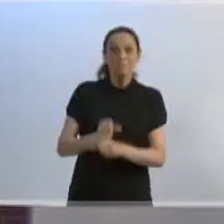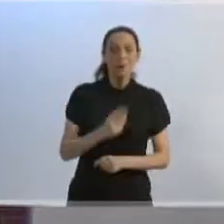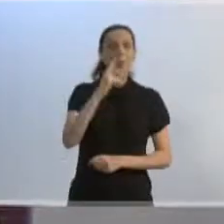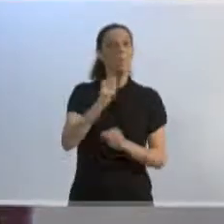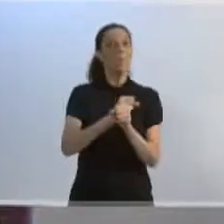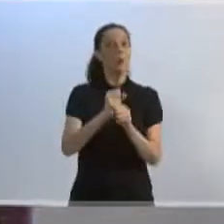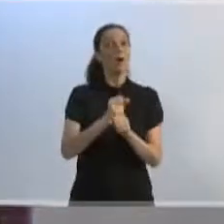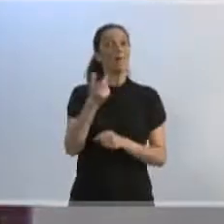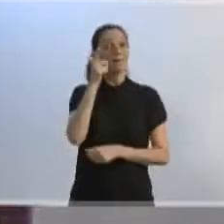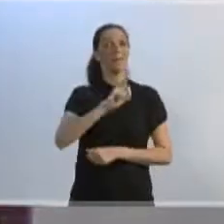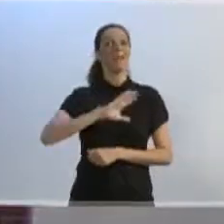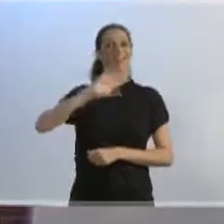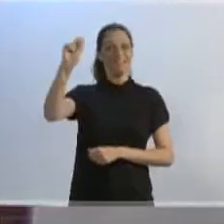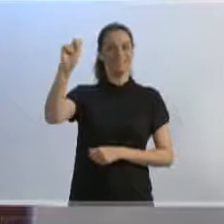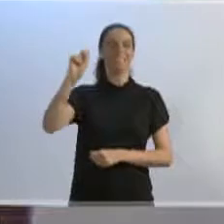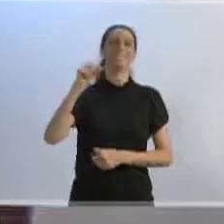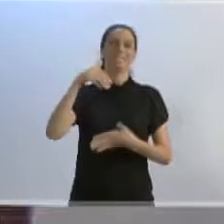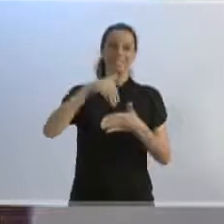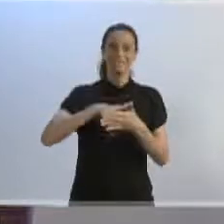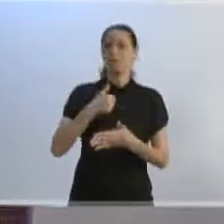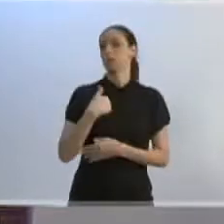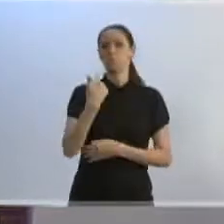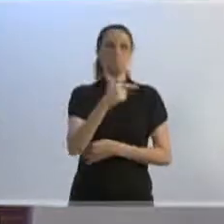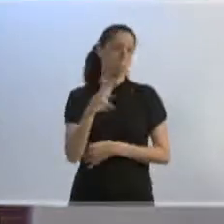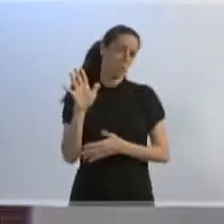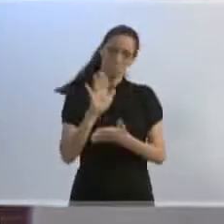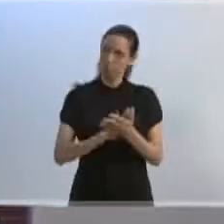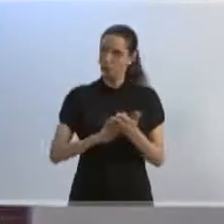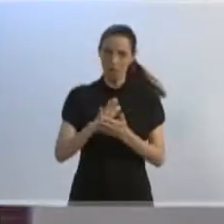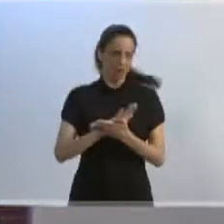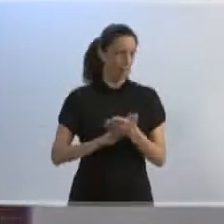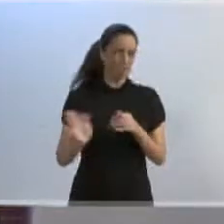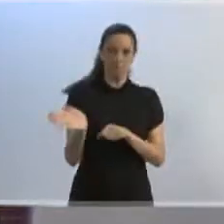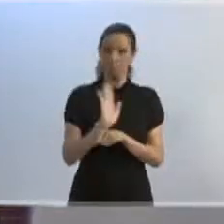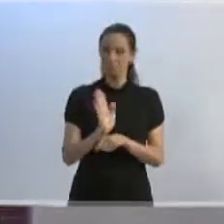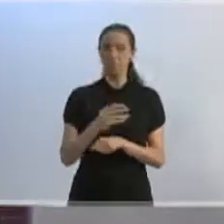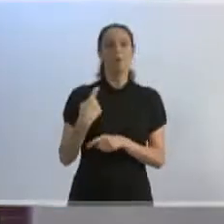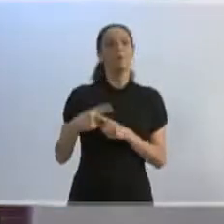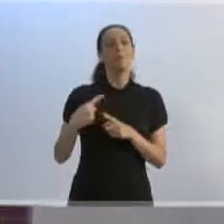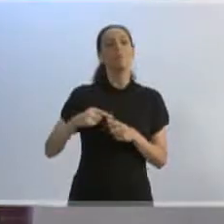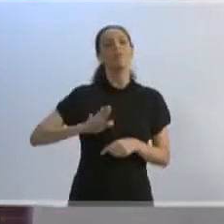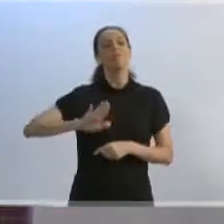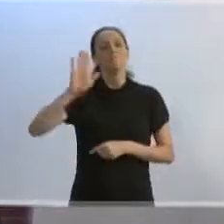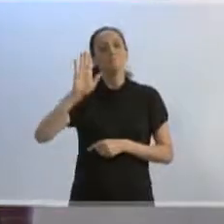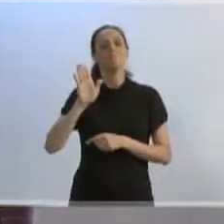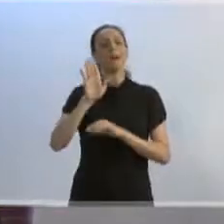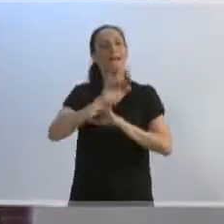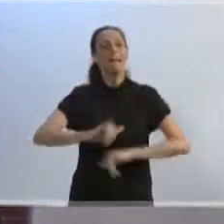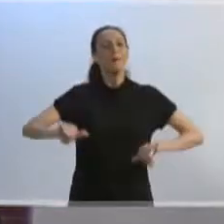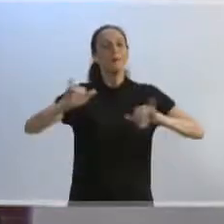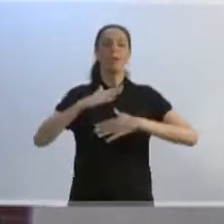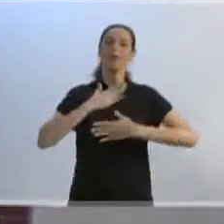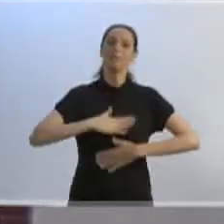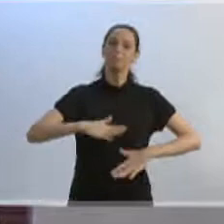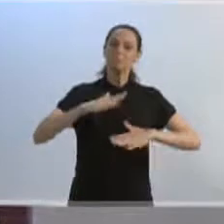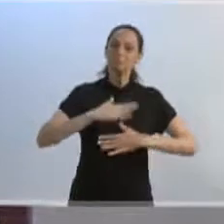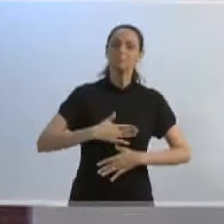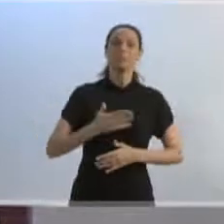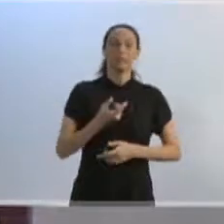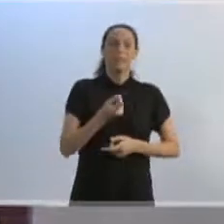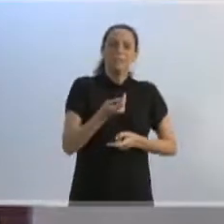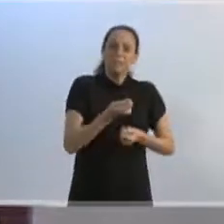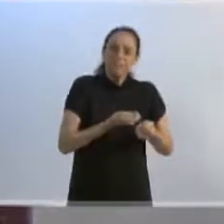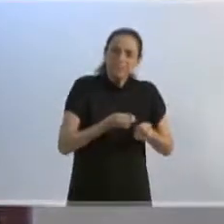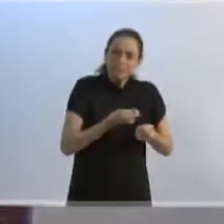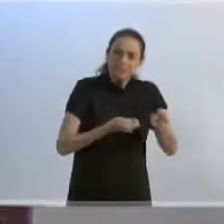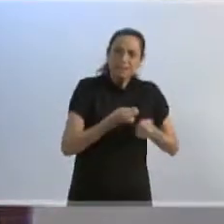eleição. Eu vou lhes dizer que eu não tenho nenhum vídeo, até porque fiz uma campanha tranquila, de cabeça erguida, inclusive a mais em conta desta casa,